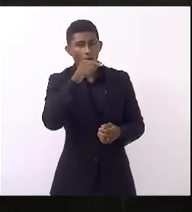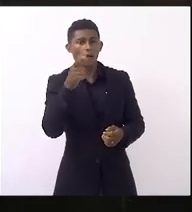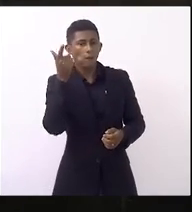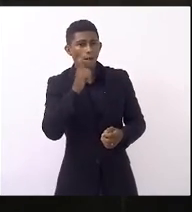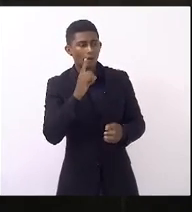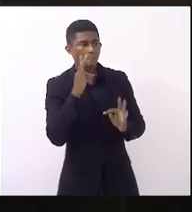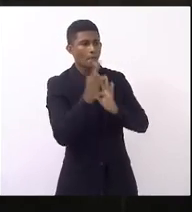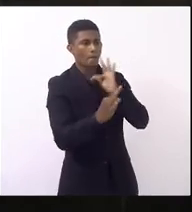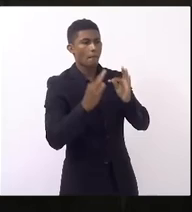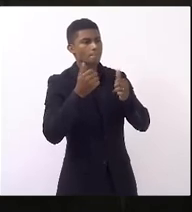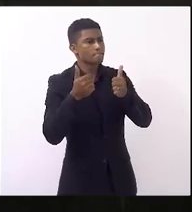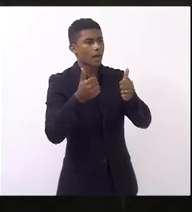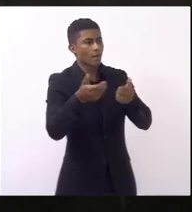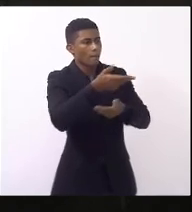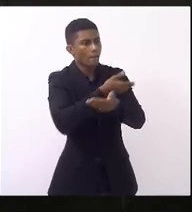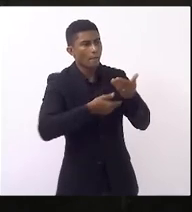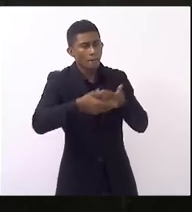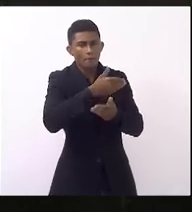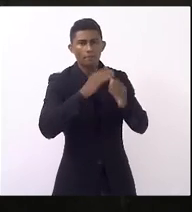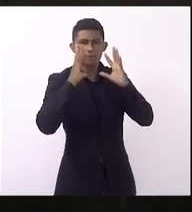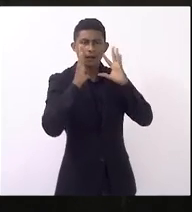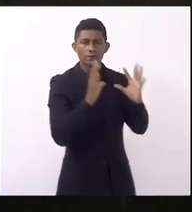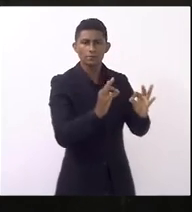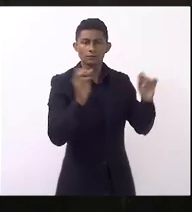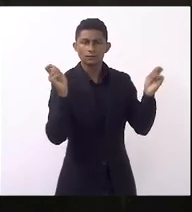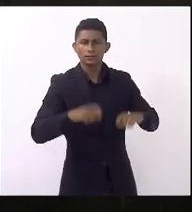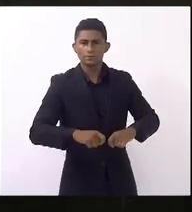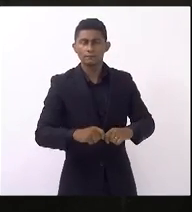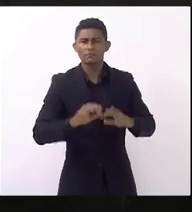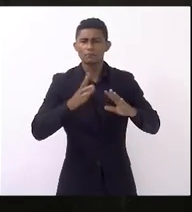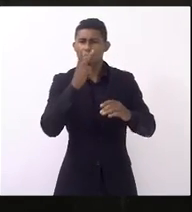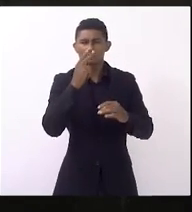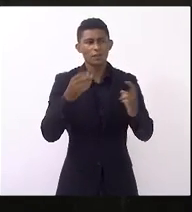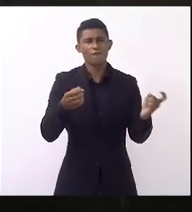da rede substitutiva de atenção psicossocial,